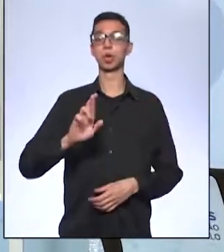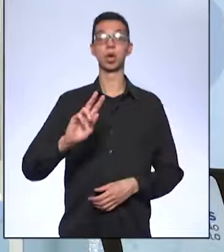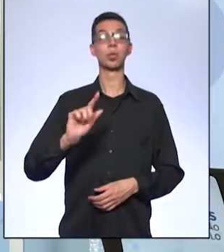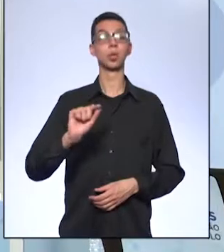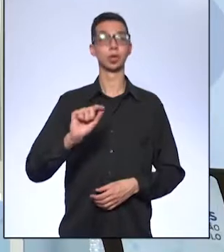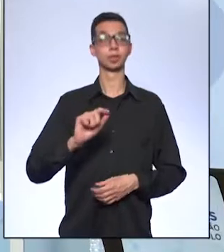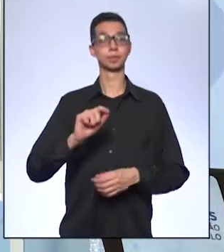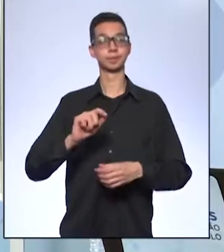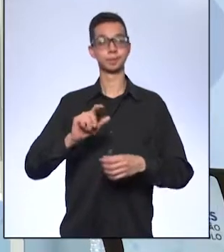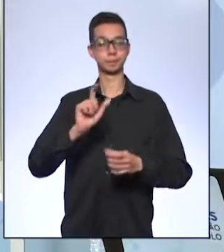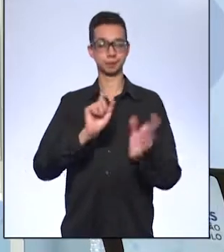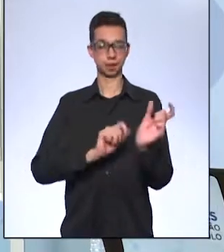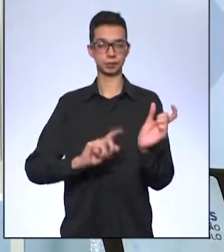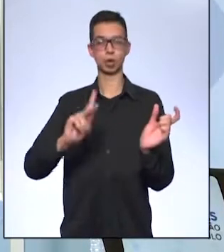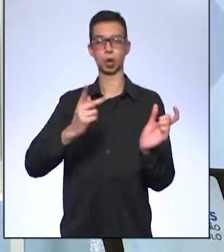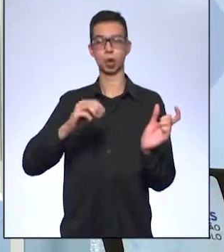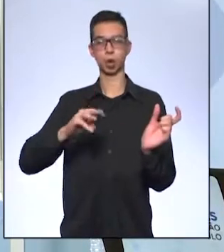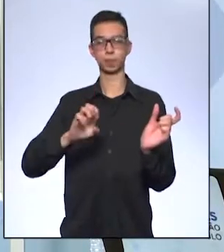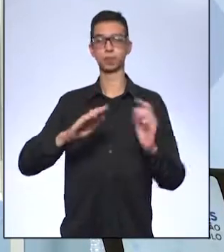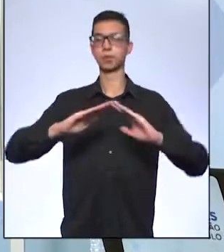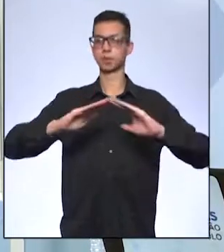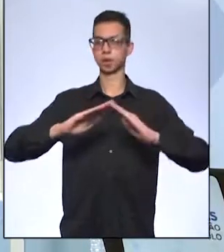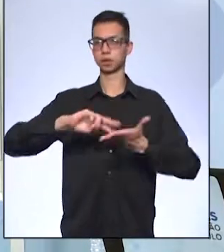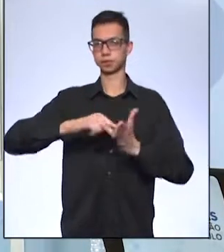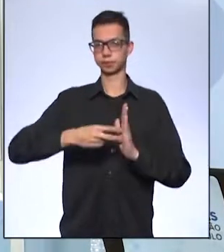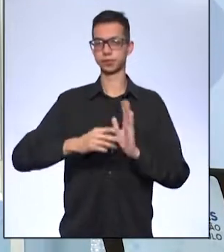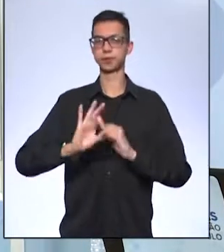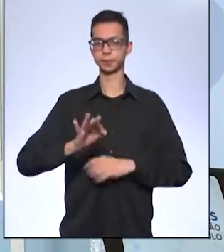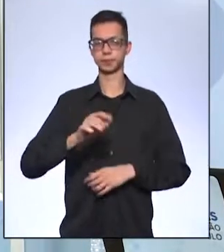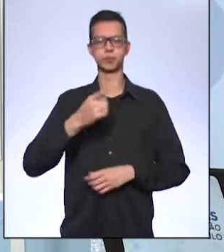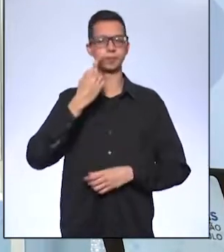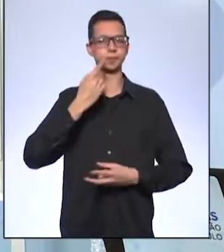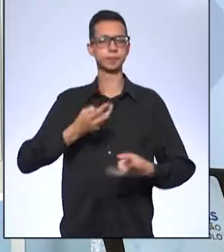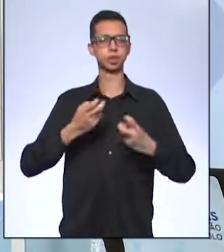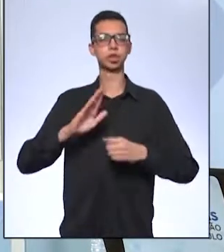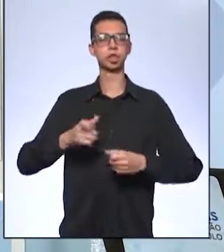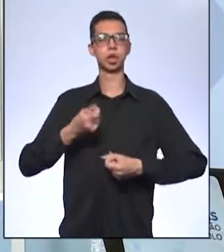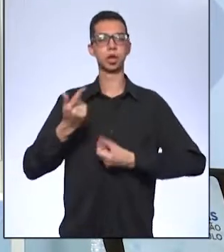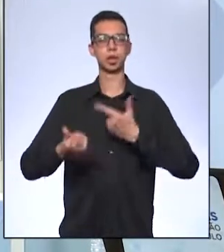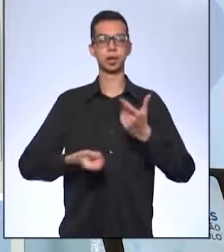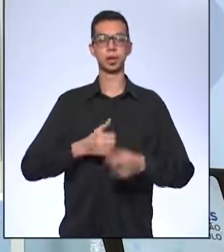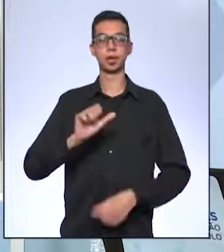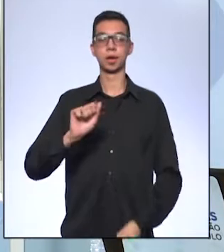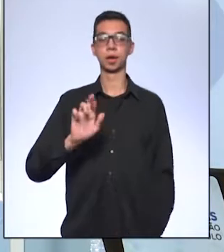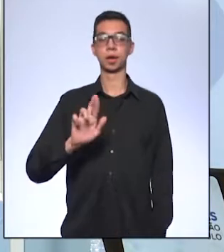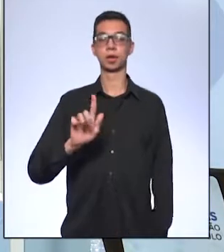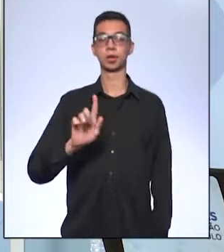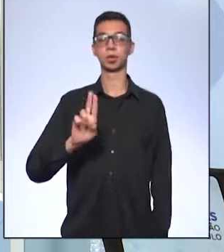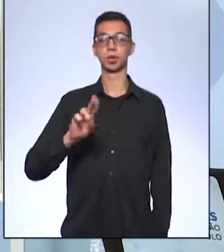Então, vocês viram, tem uma diferença aí que já foram trabalhar em algumas aulas. Argument, que é